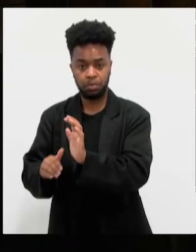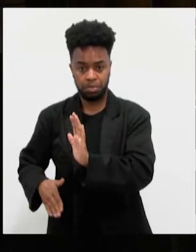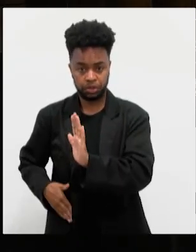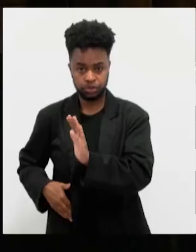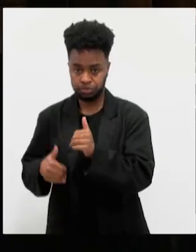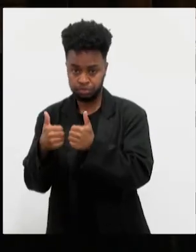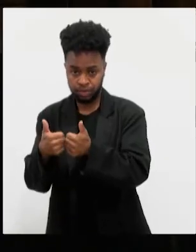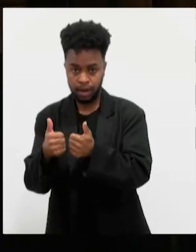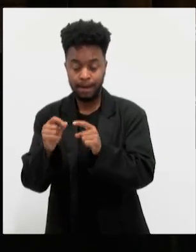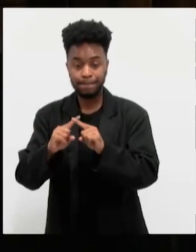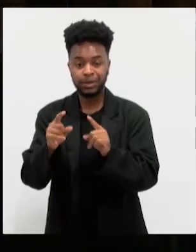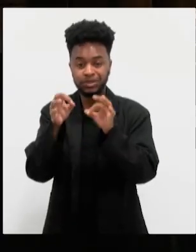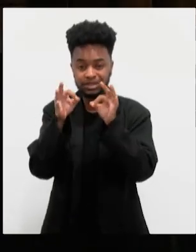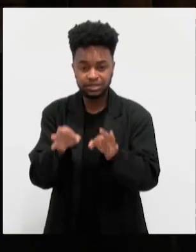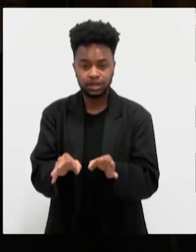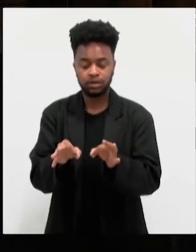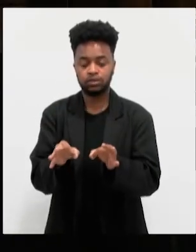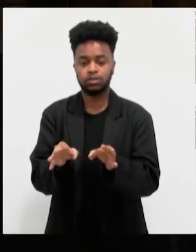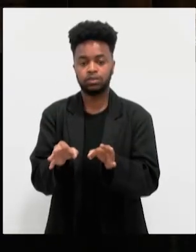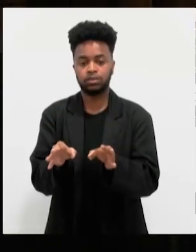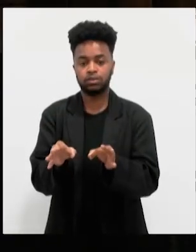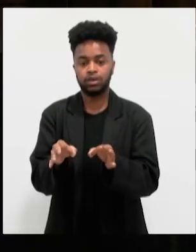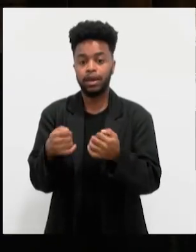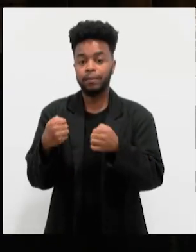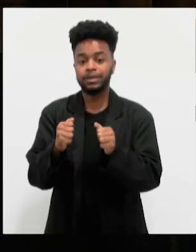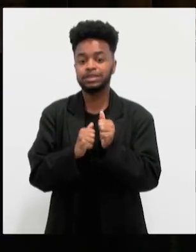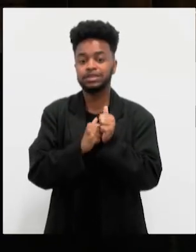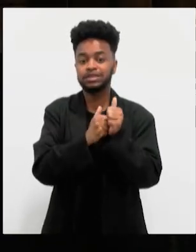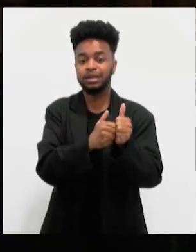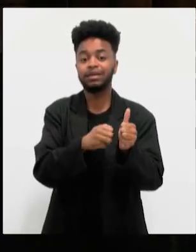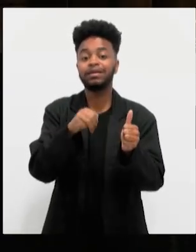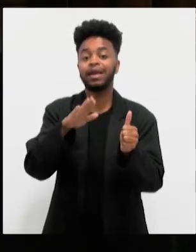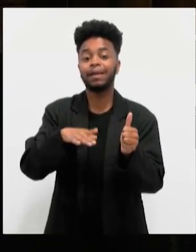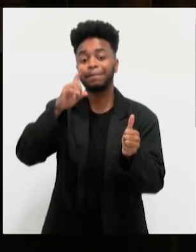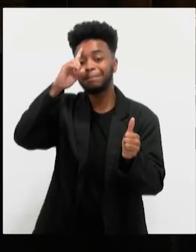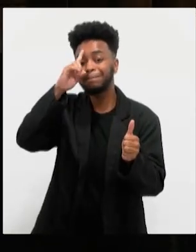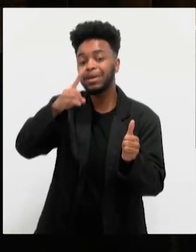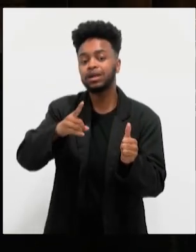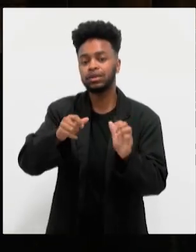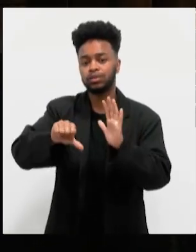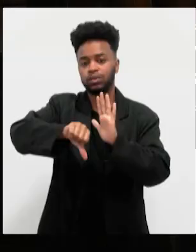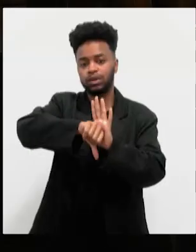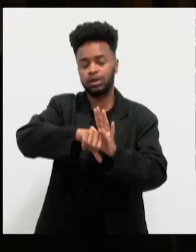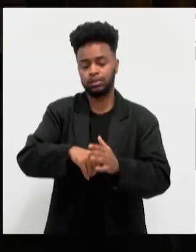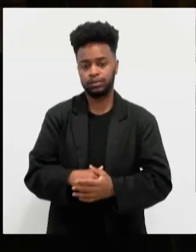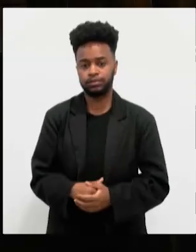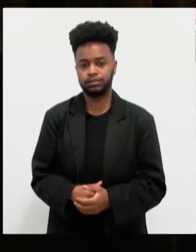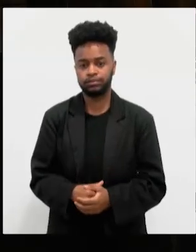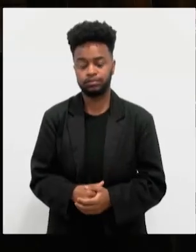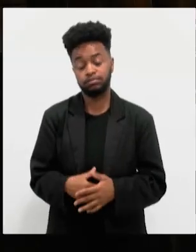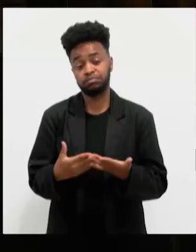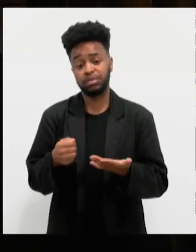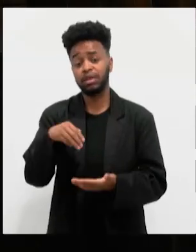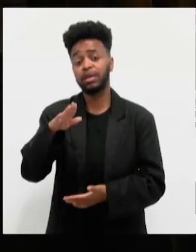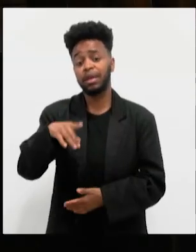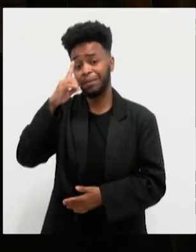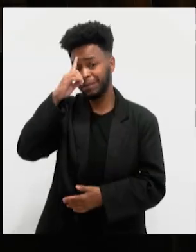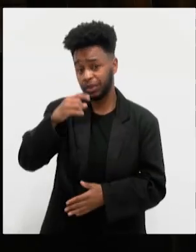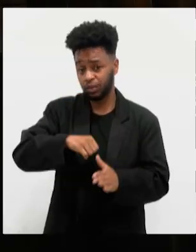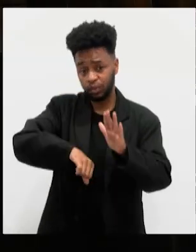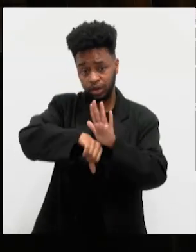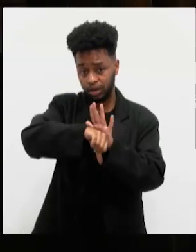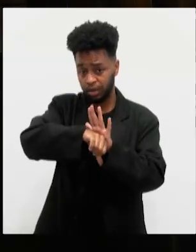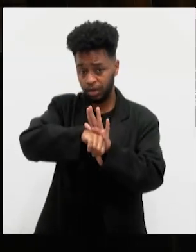o correto é você ir atrás dos patronos do crime. E os patronos do crime não